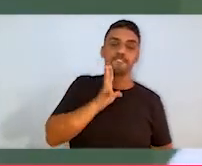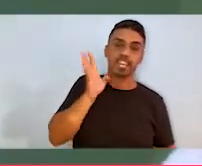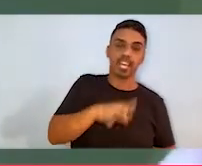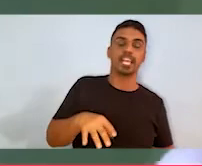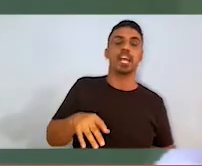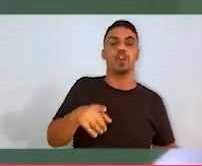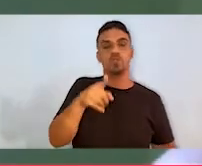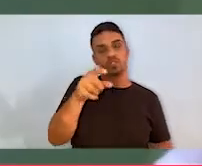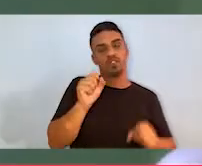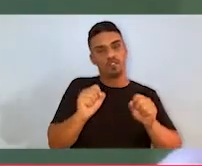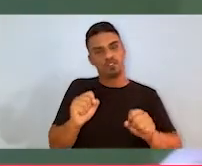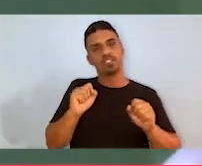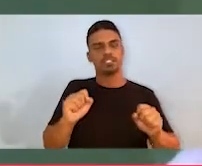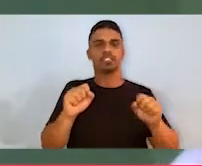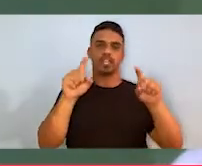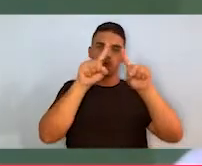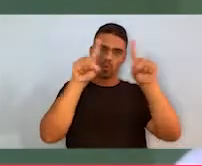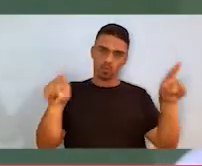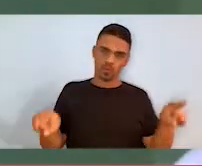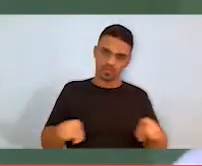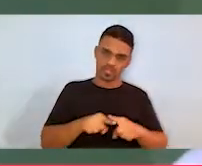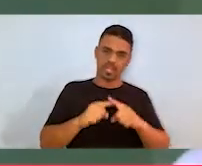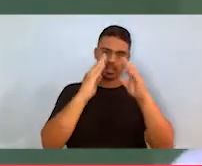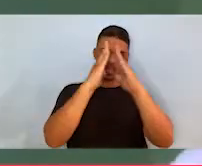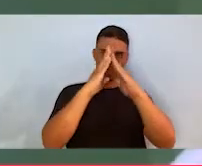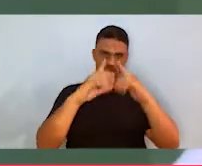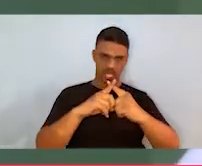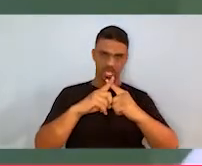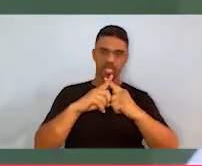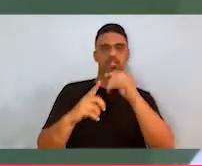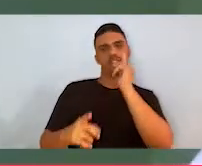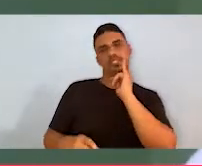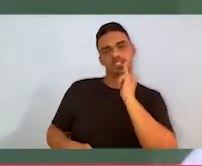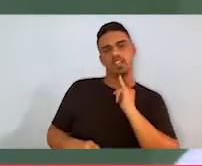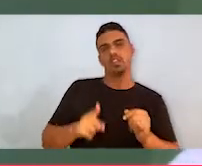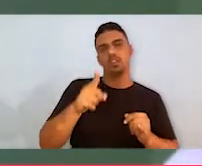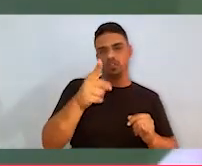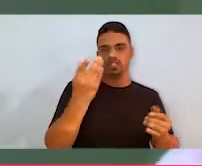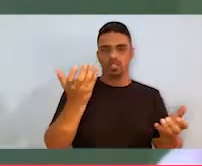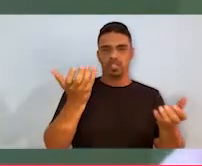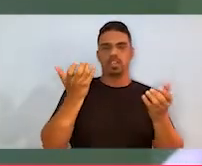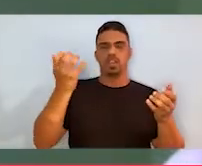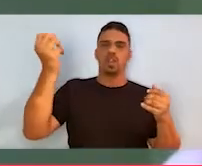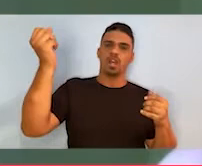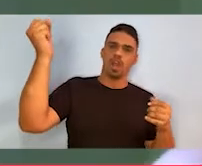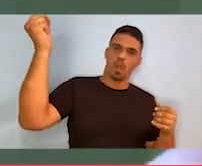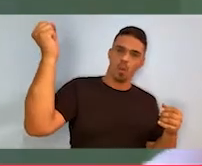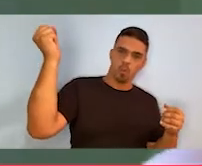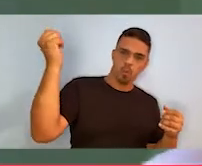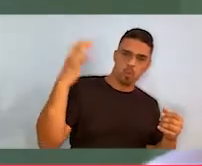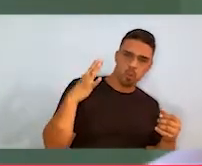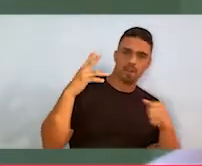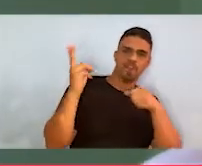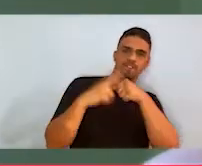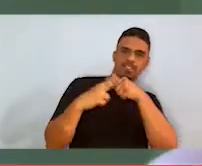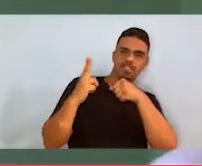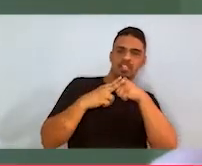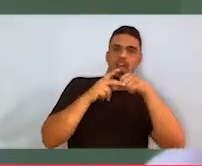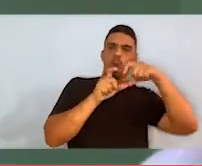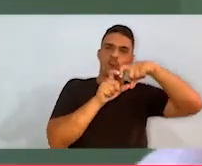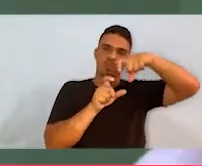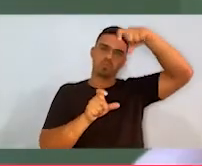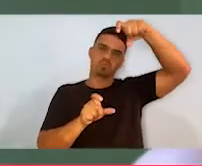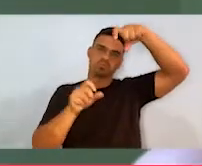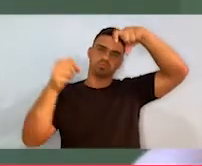legal. Você vai fazer um cenário que tem uma igreja, e aí você quer botar uma luz vindo do vitral.